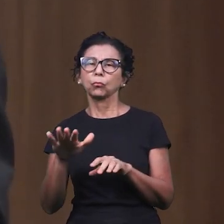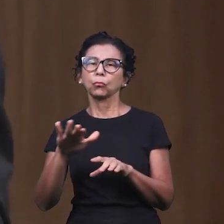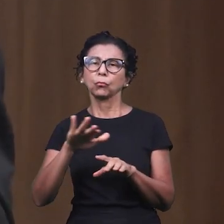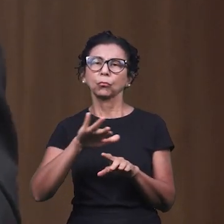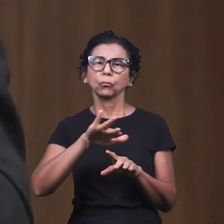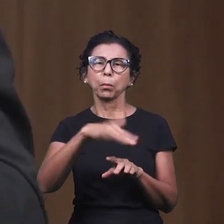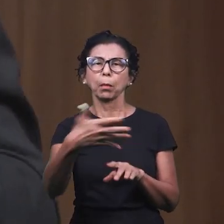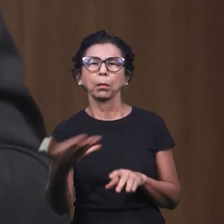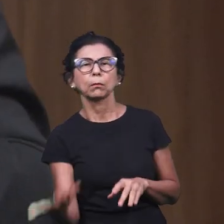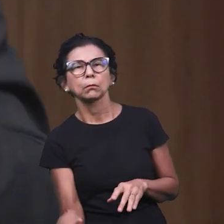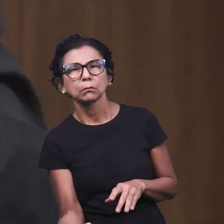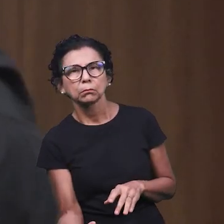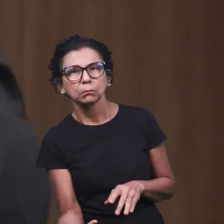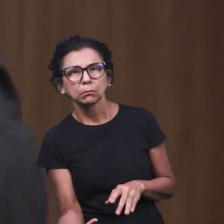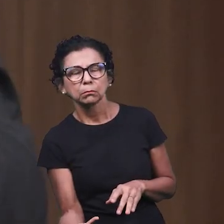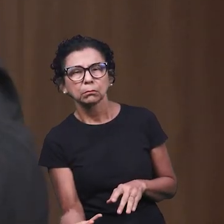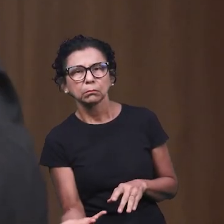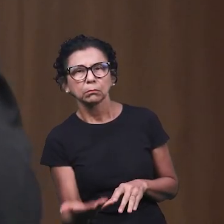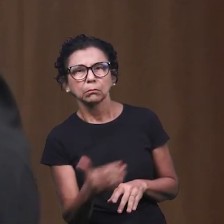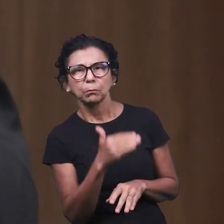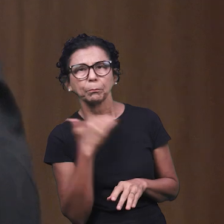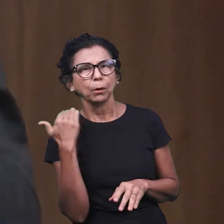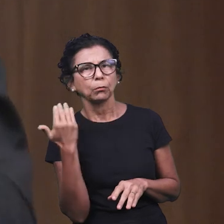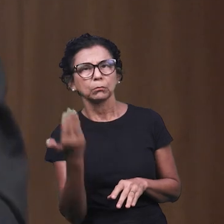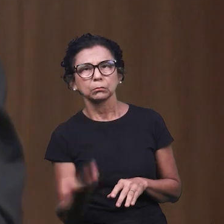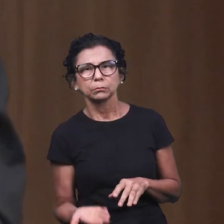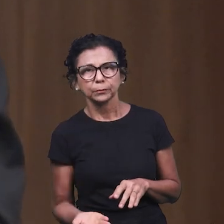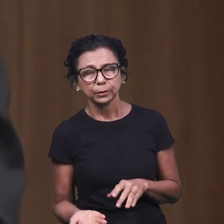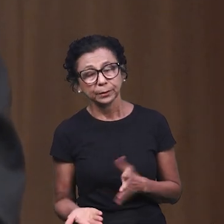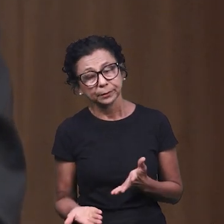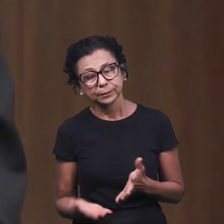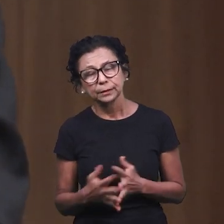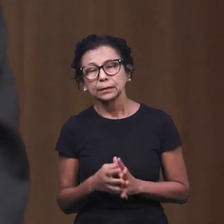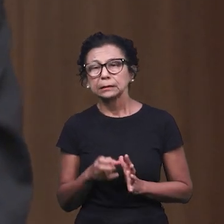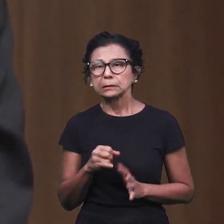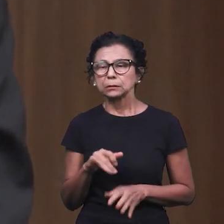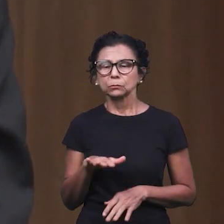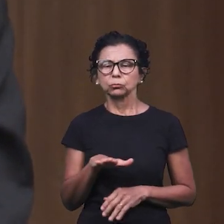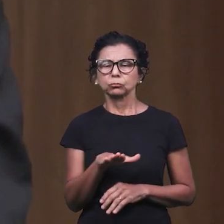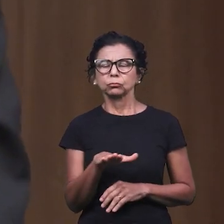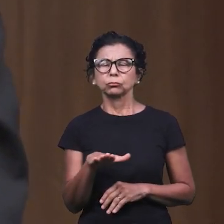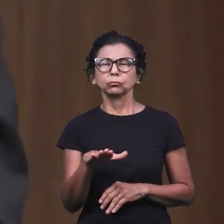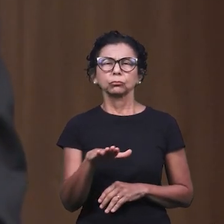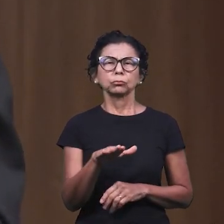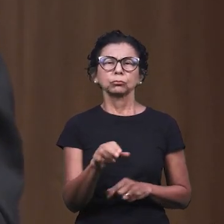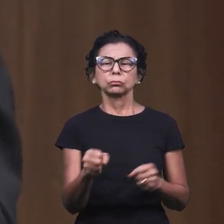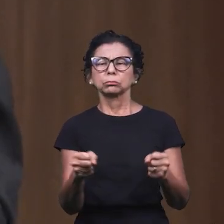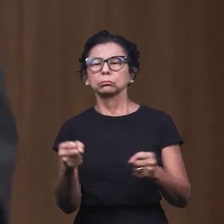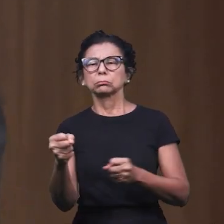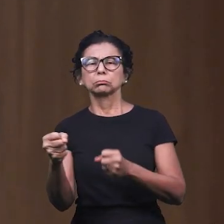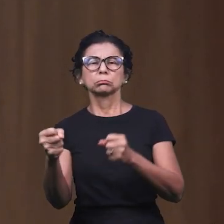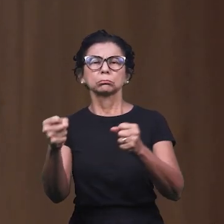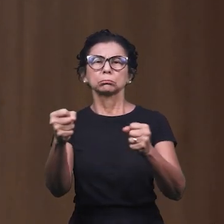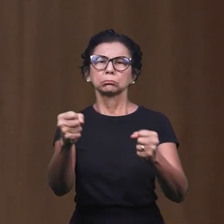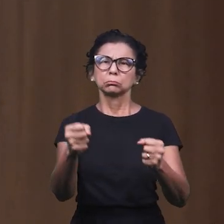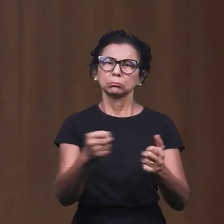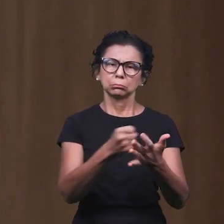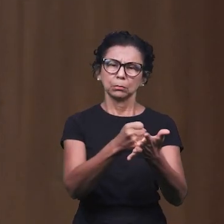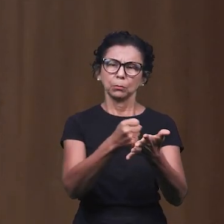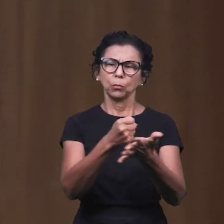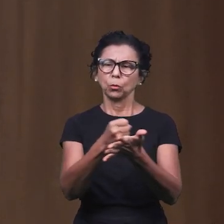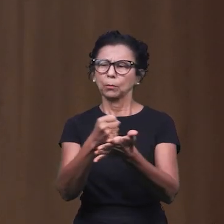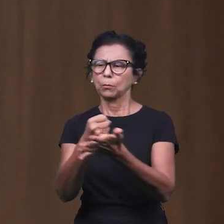E com essa velocidade da informação e alcance à distância, o que nós